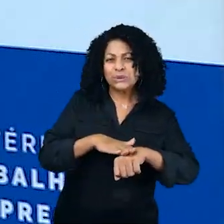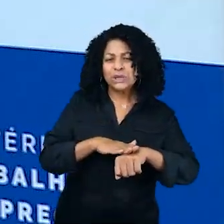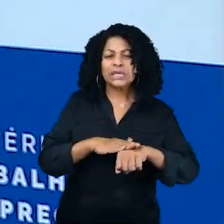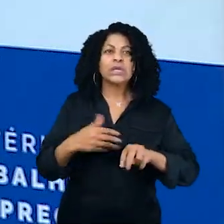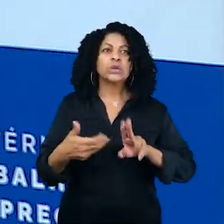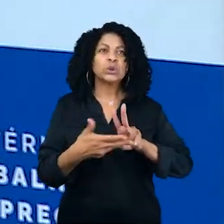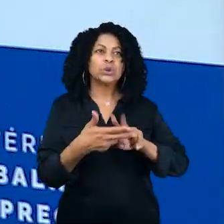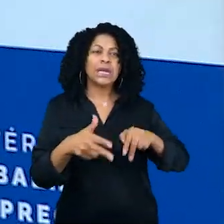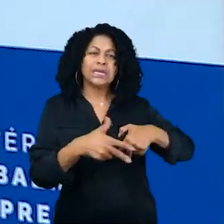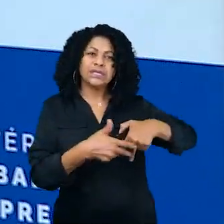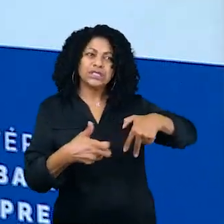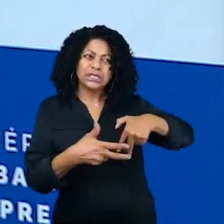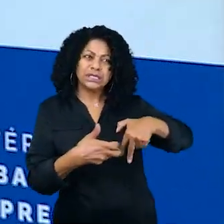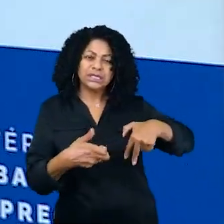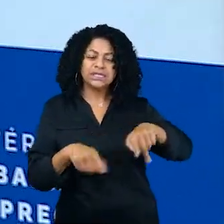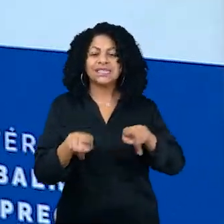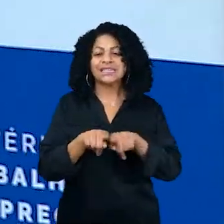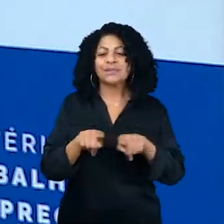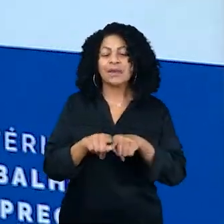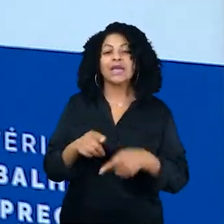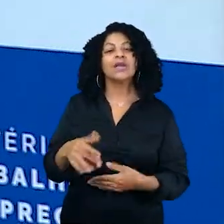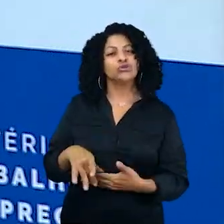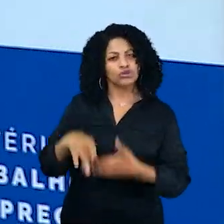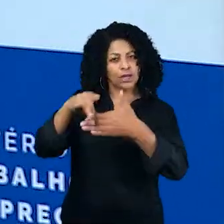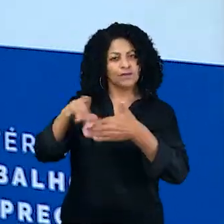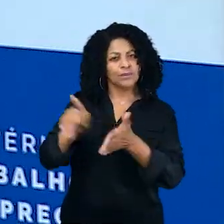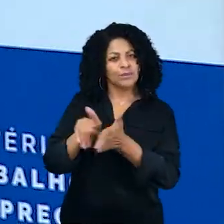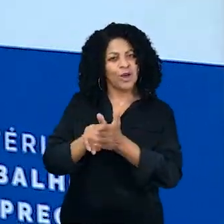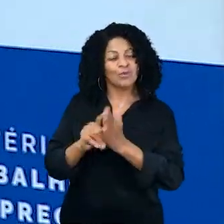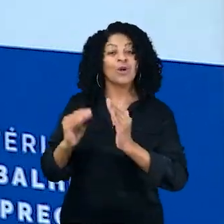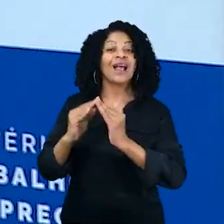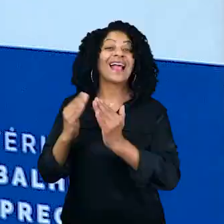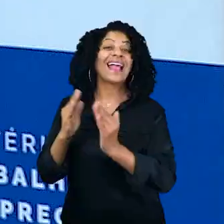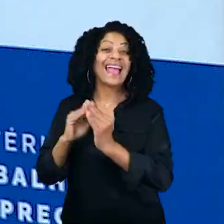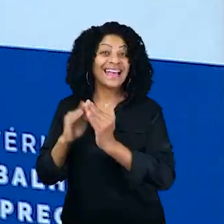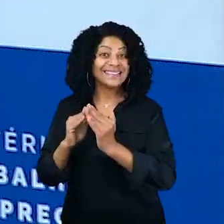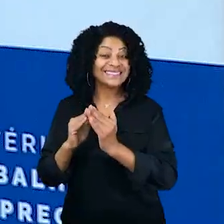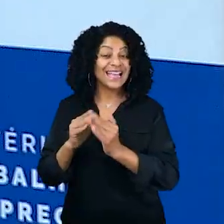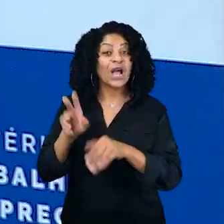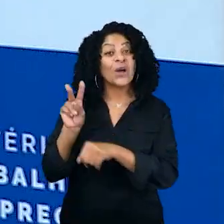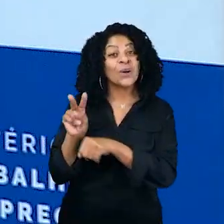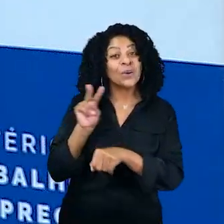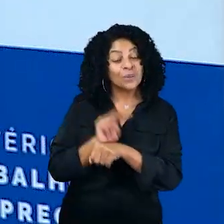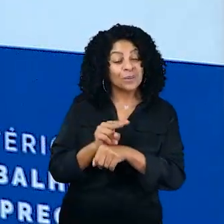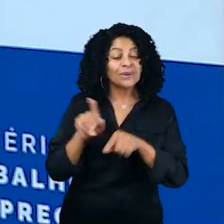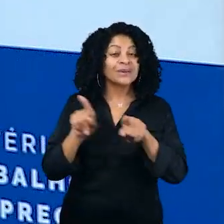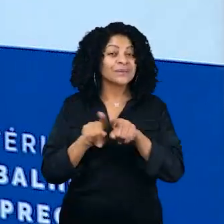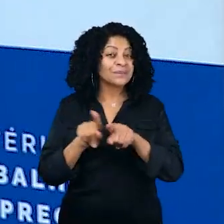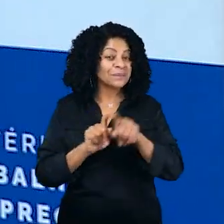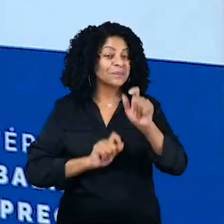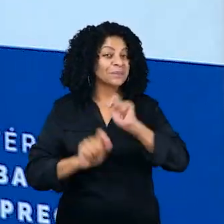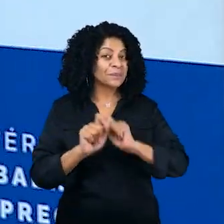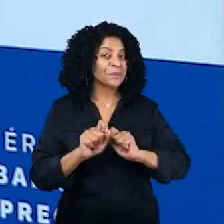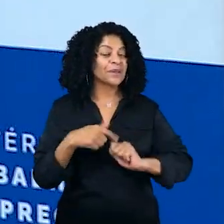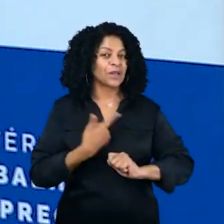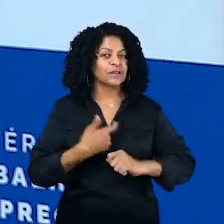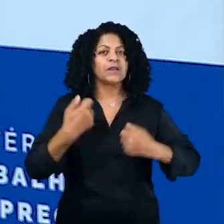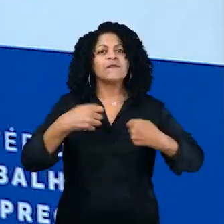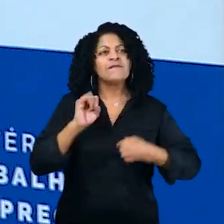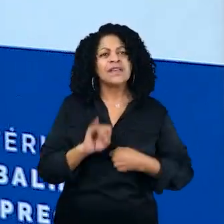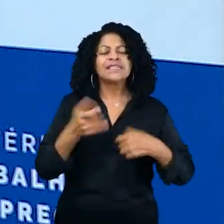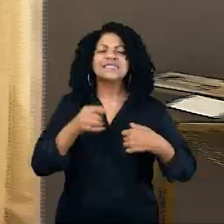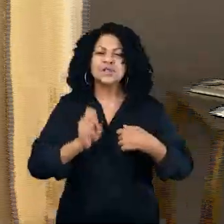pardas, mulheres indígenas, mulheres chefes de domicílio. Então a gente tenta olhar se esta possibilidade está